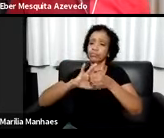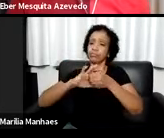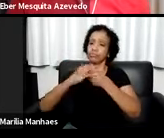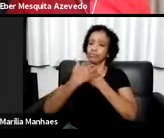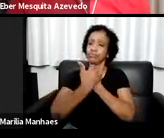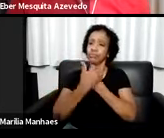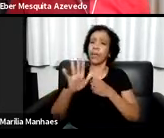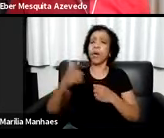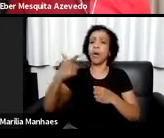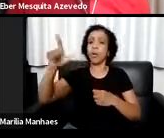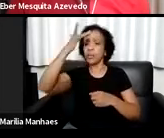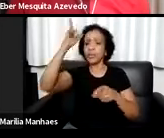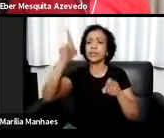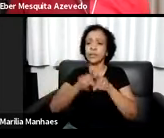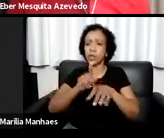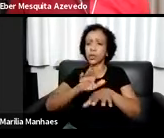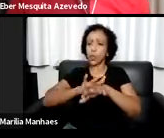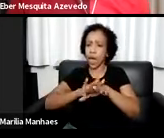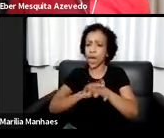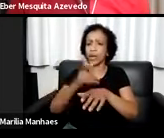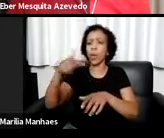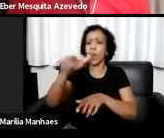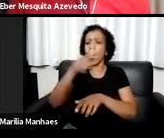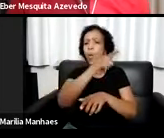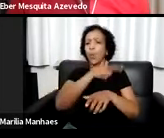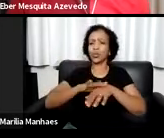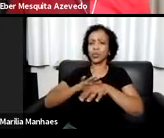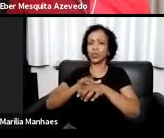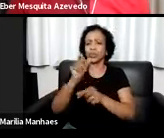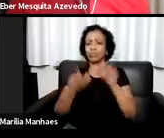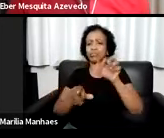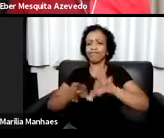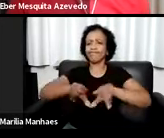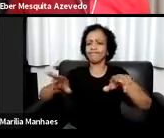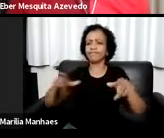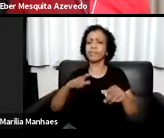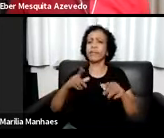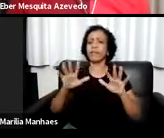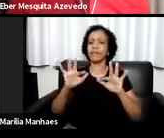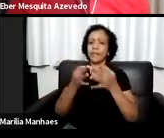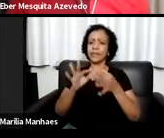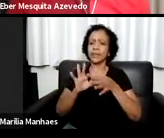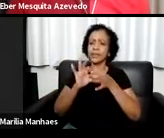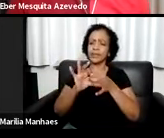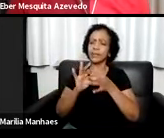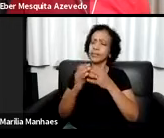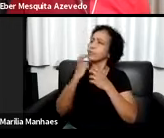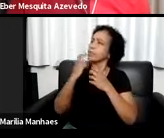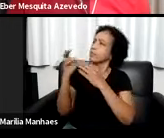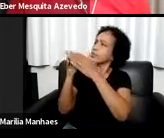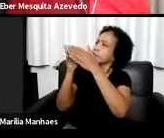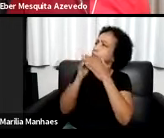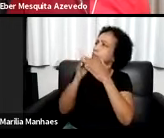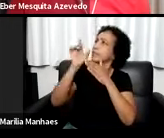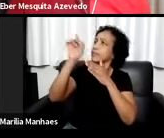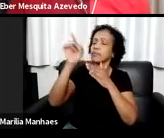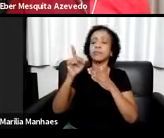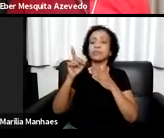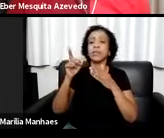por outras enfermidades. Enfim, as famílias, estamos juntos para clamar e concluir de